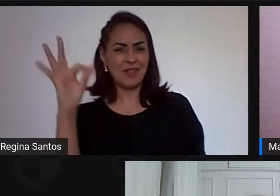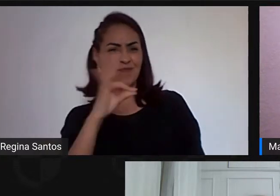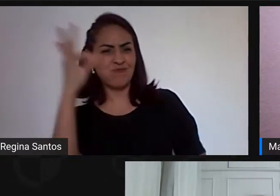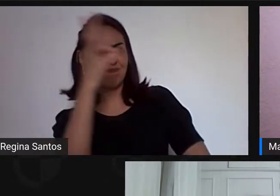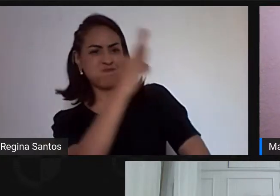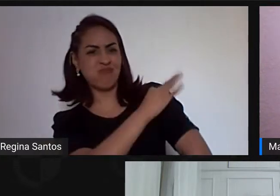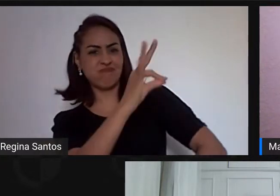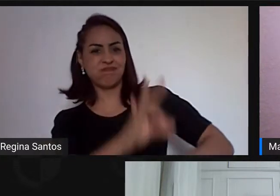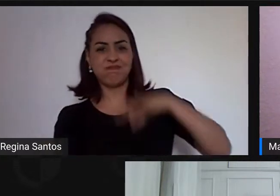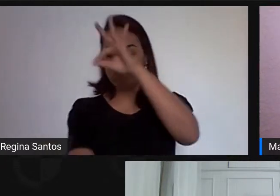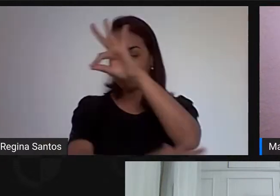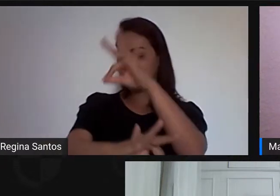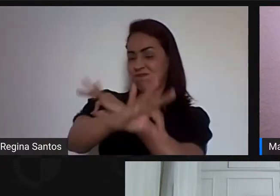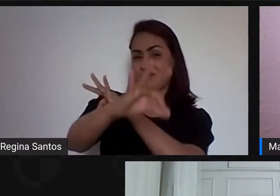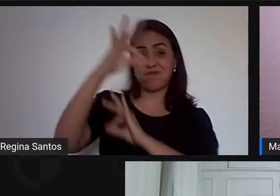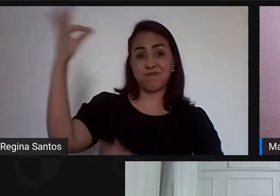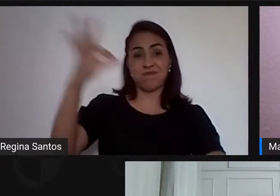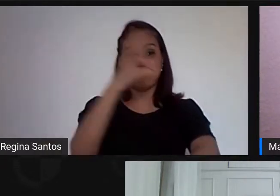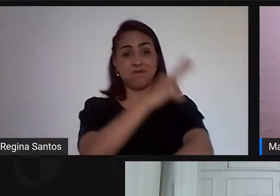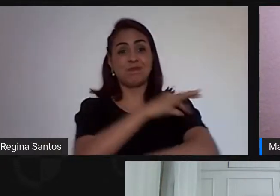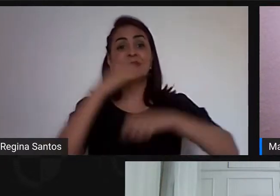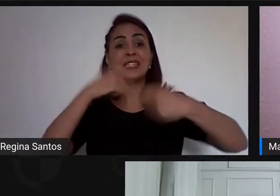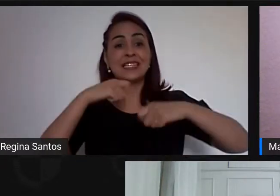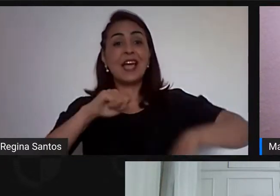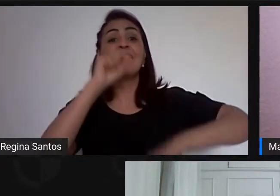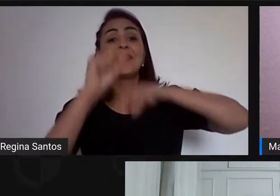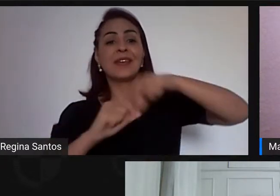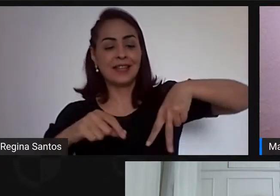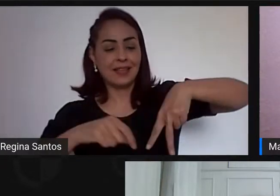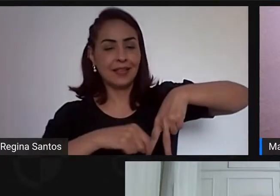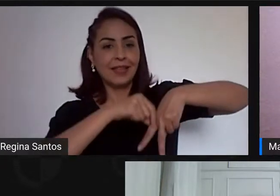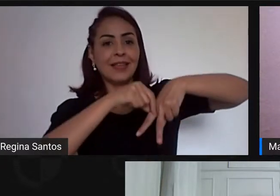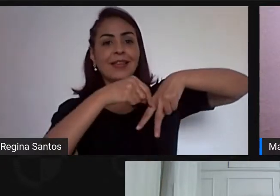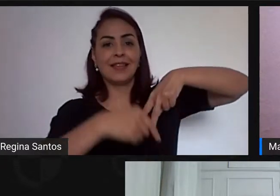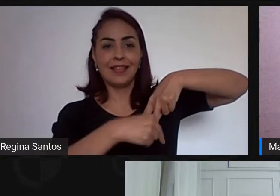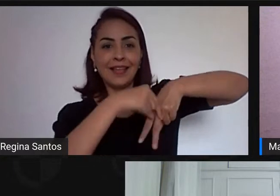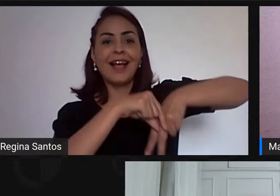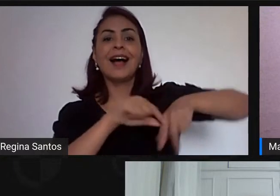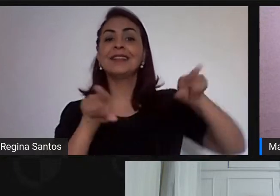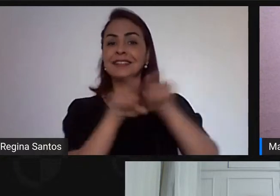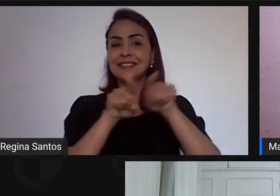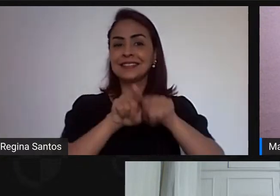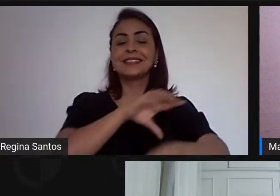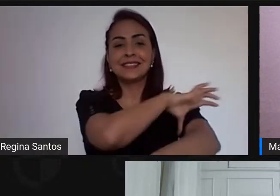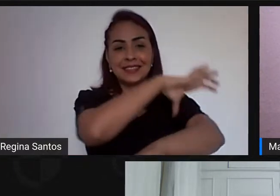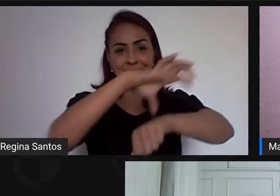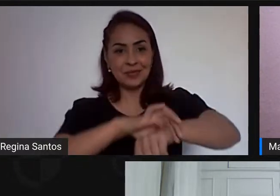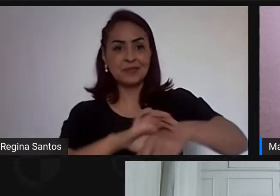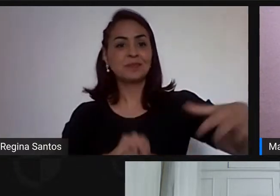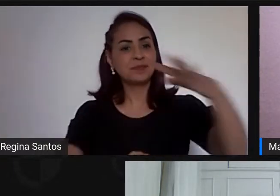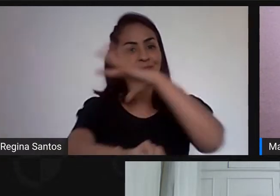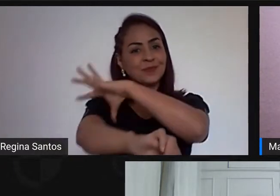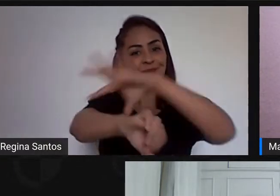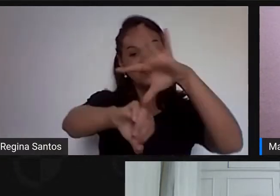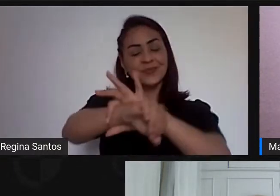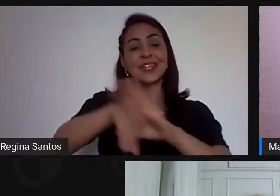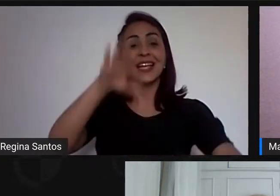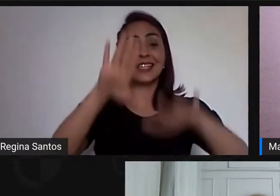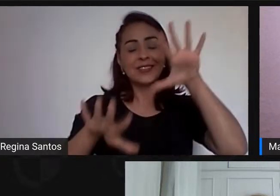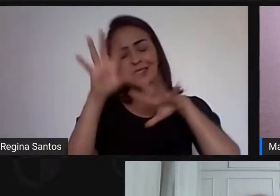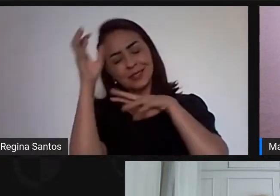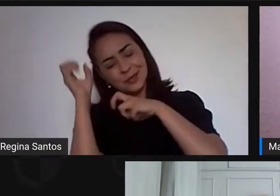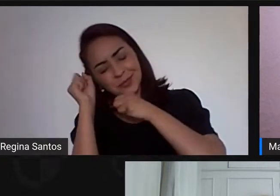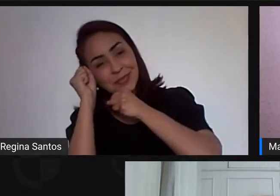consumiram. Eu tinha que ir de calça comprida, blusa de manga comprida, né? E às vezes dormia em alguma casa